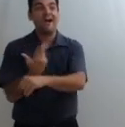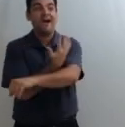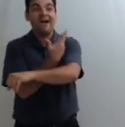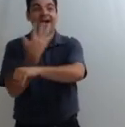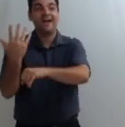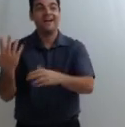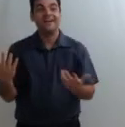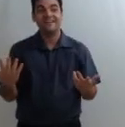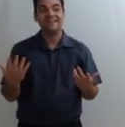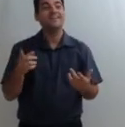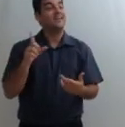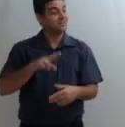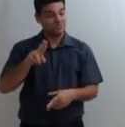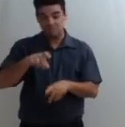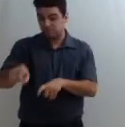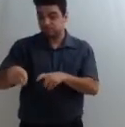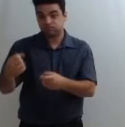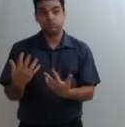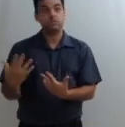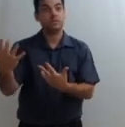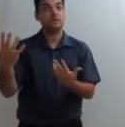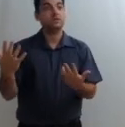é.